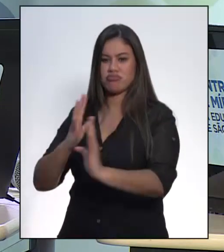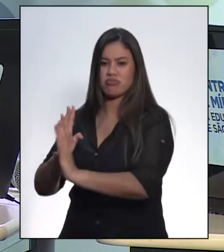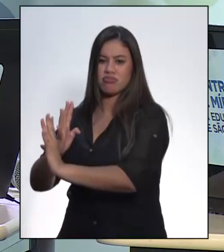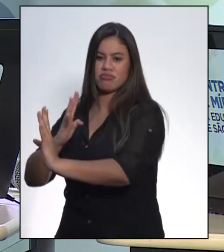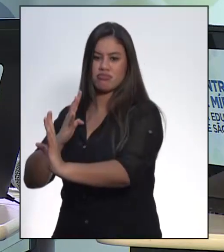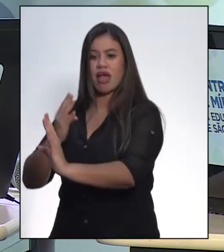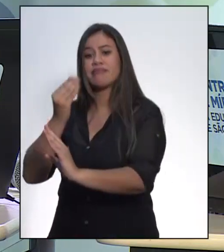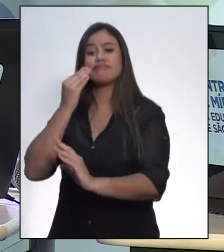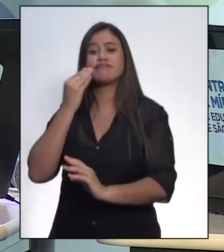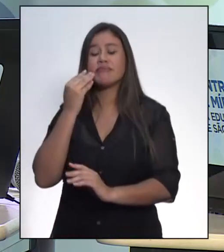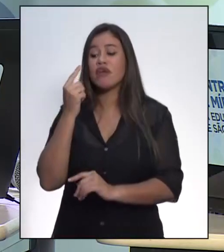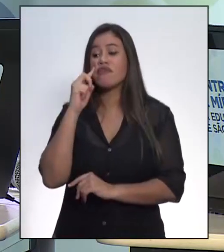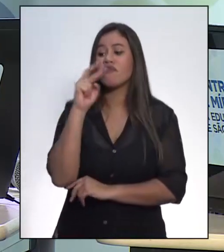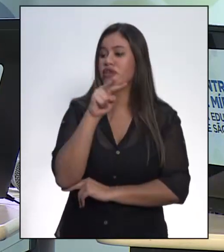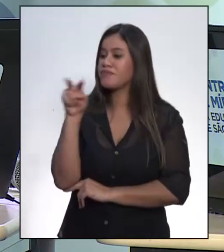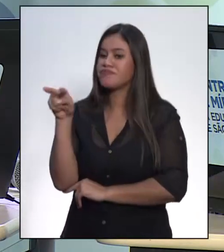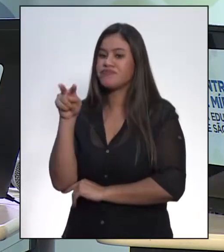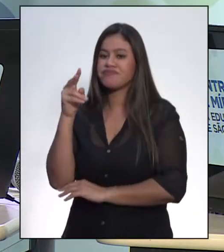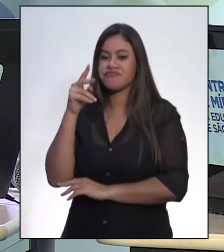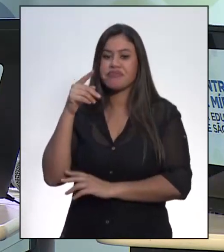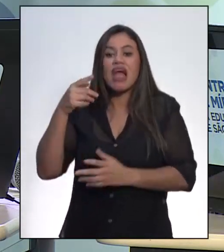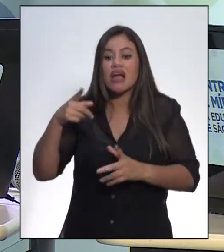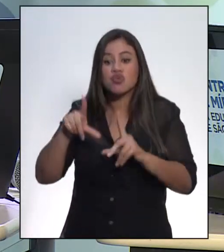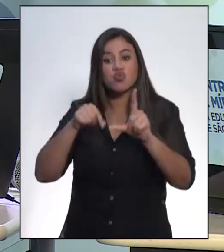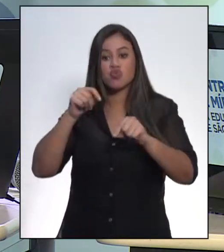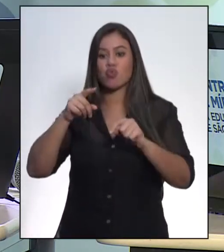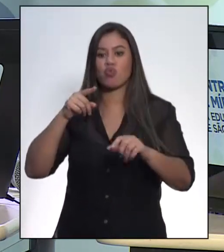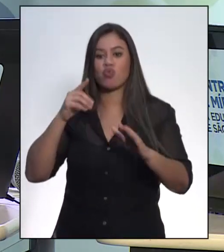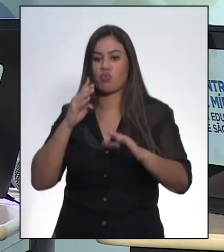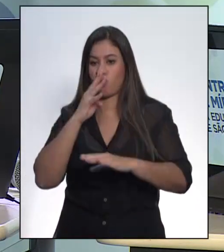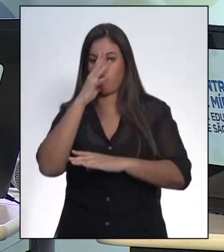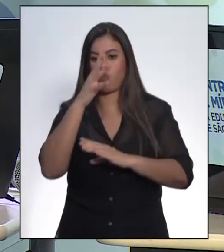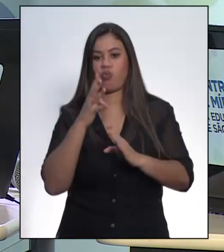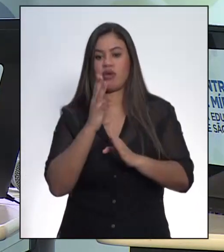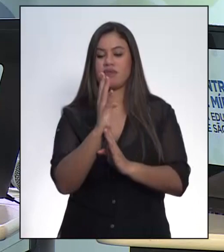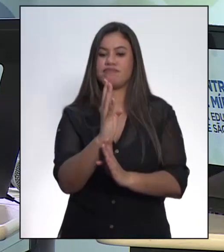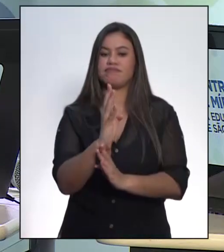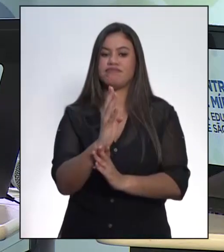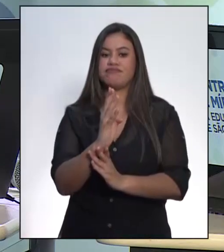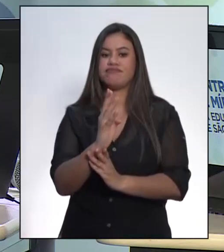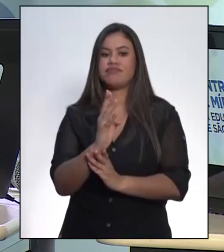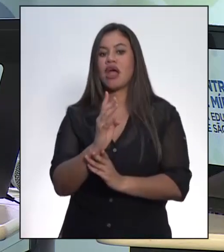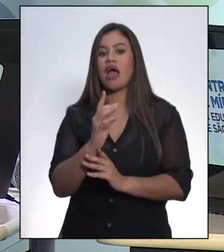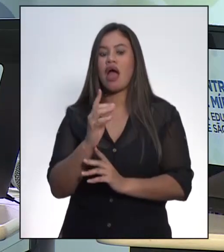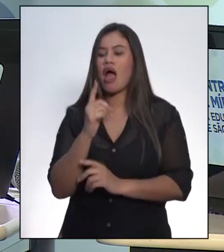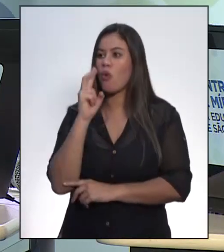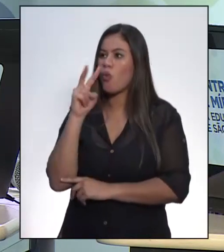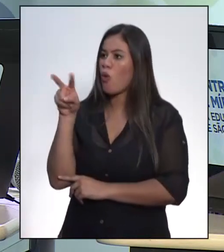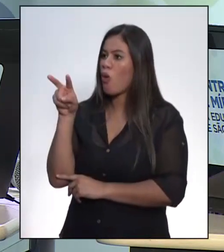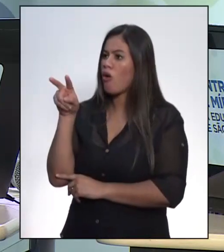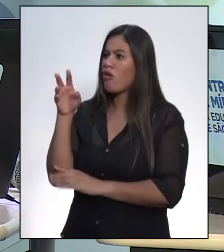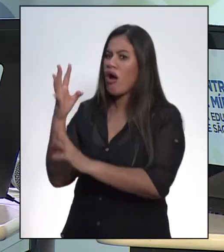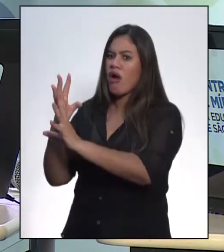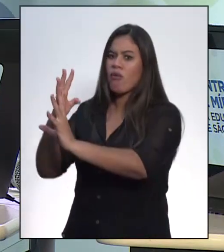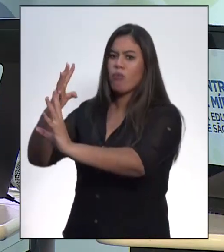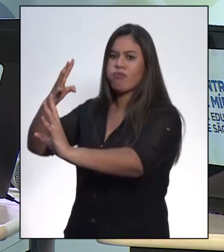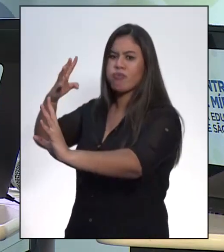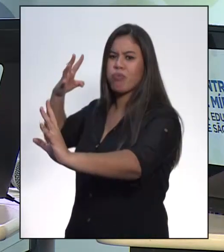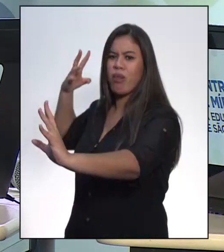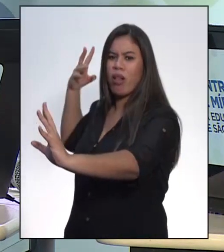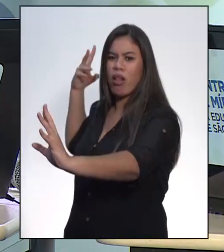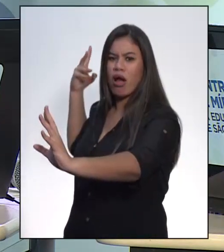tentar a sorte, né? Arrisco a sorte e entro naquela fila. Simone está na outra fila. De repente, eu olho, a fila que estava a Simone,